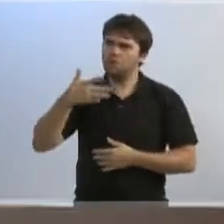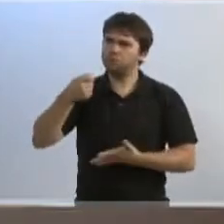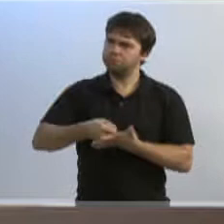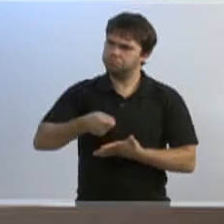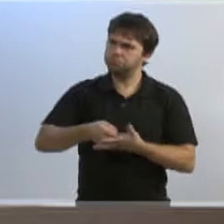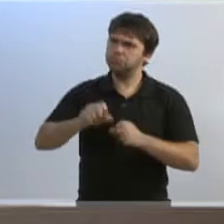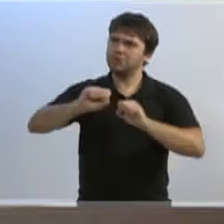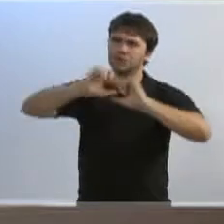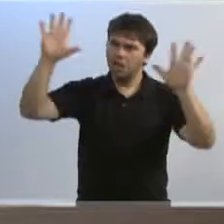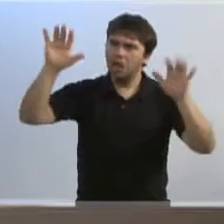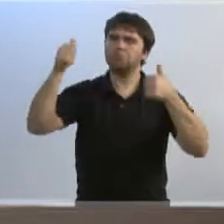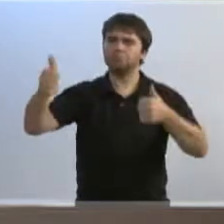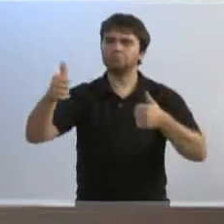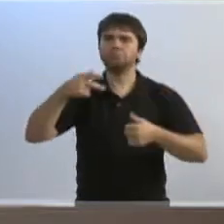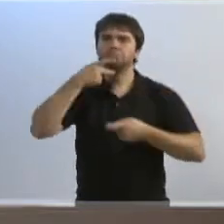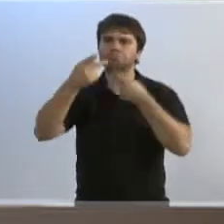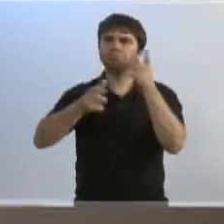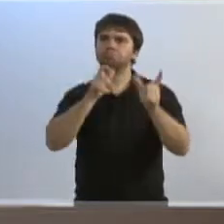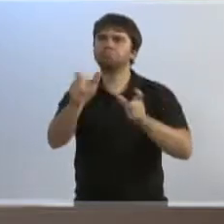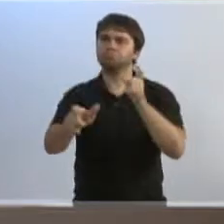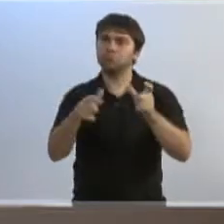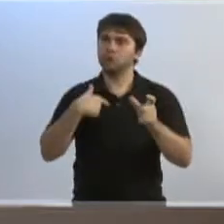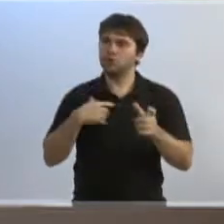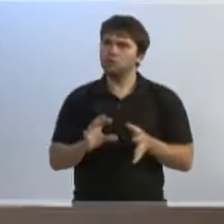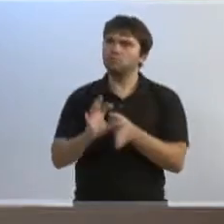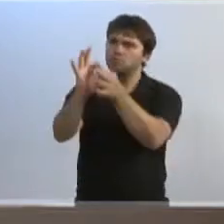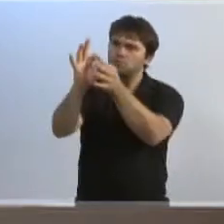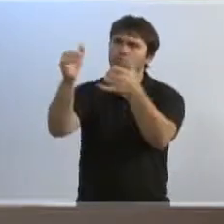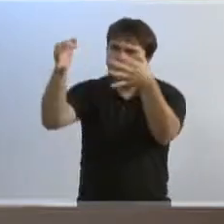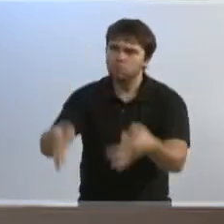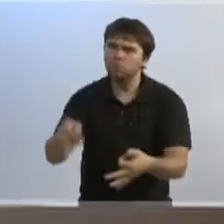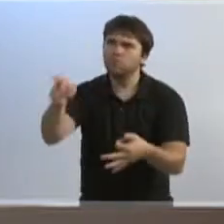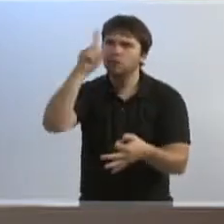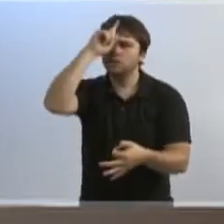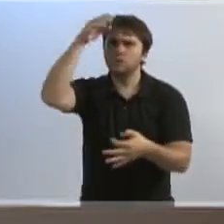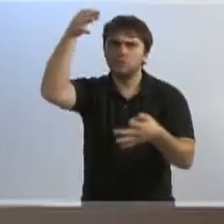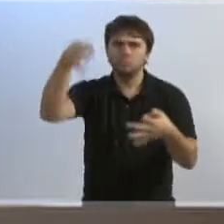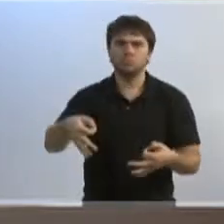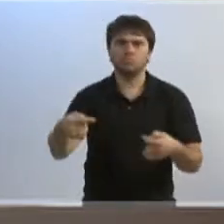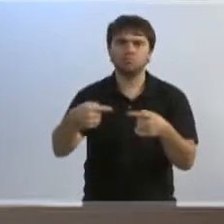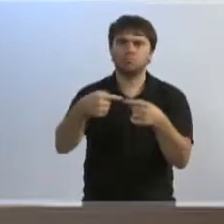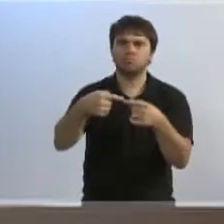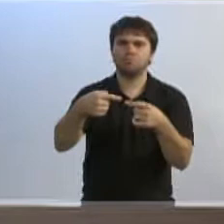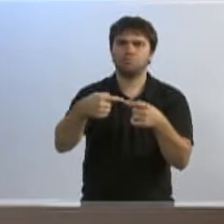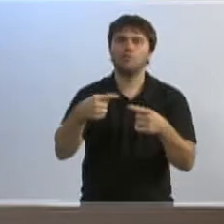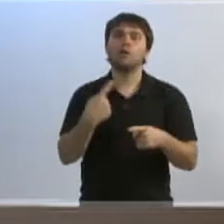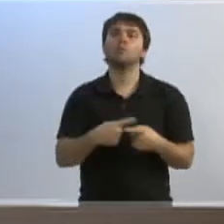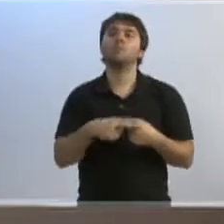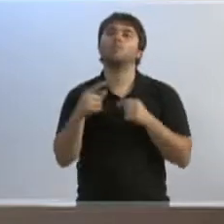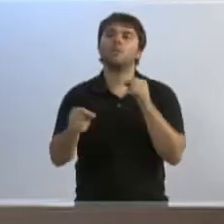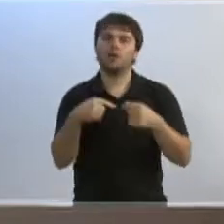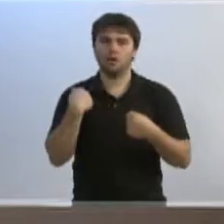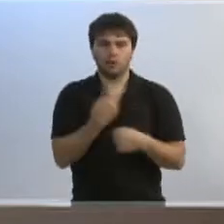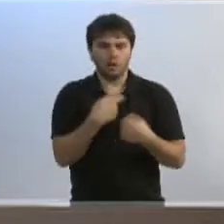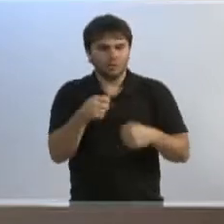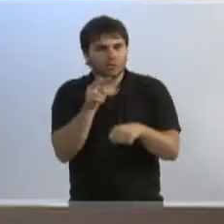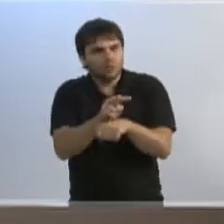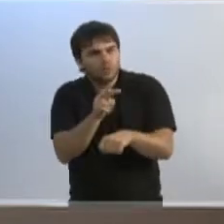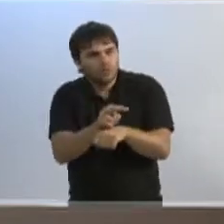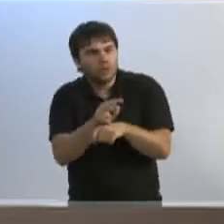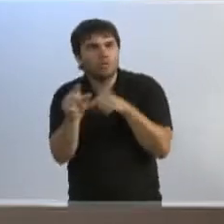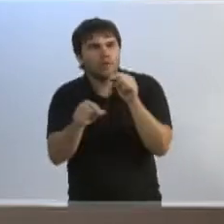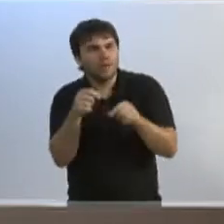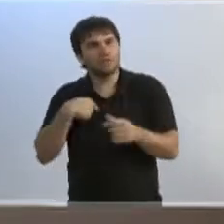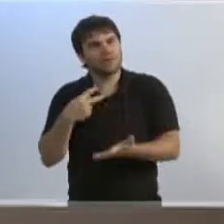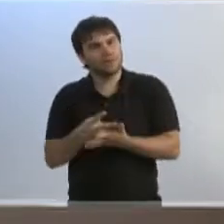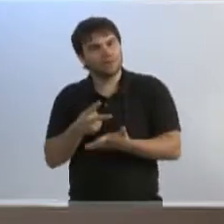firmeza, clareza nas suas palavras, e eu compactuo exatamente na mesma ideia que Vossa Excelência. Nós temos que ter um certo cuidado somente daquilo que eu sempre venho